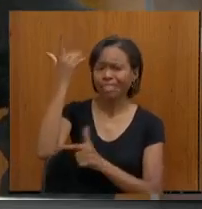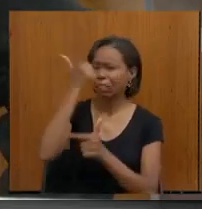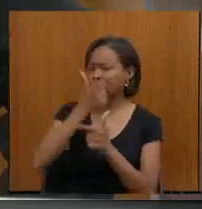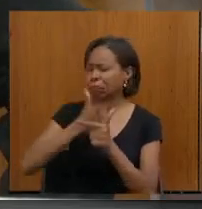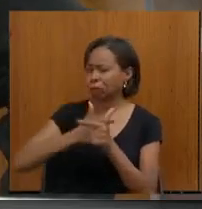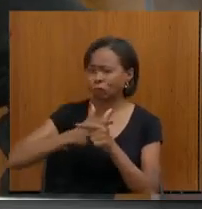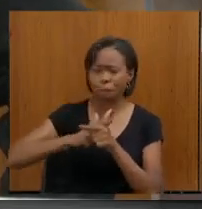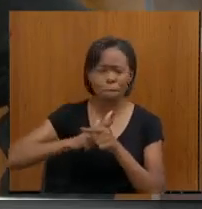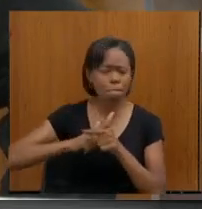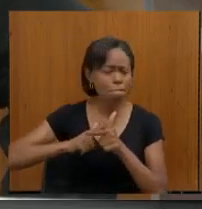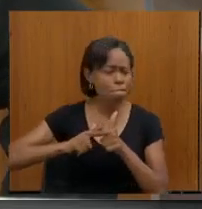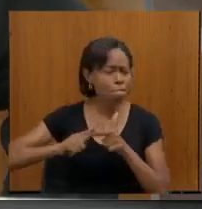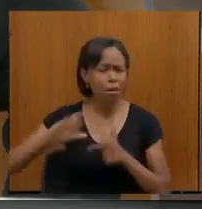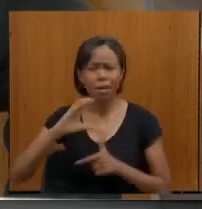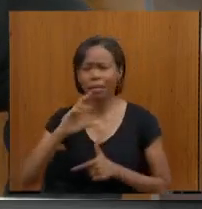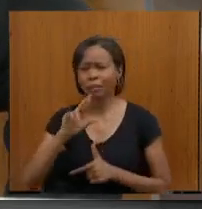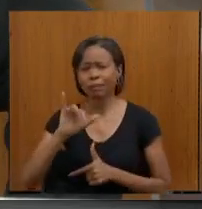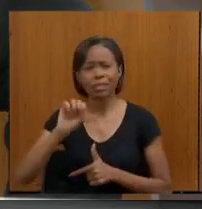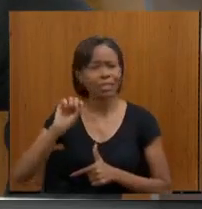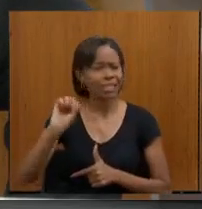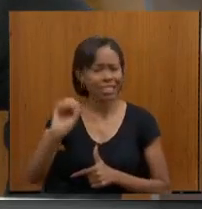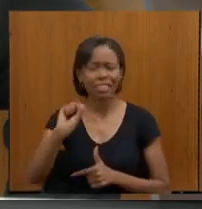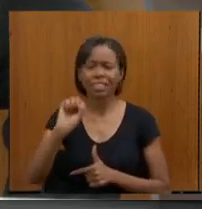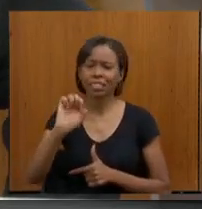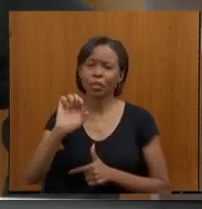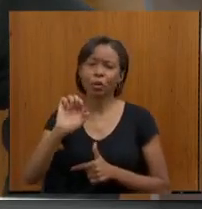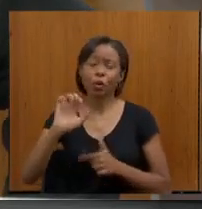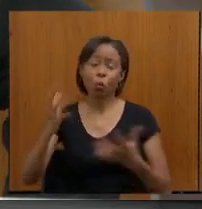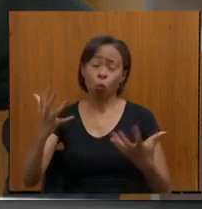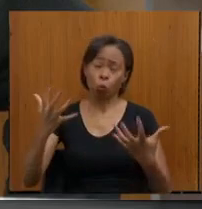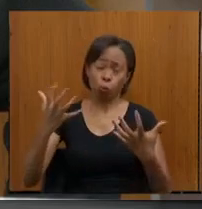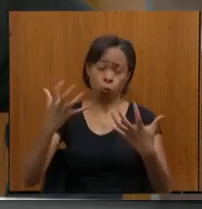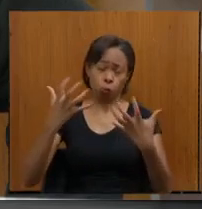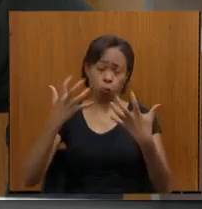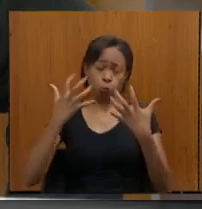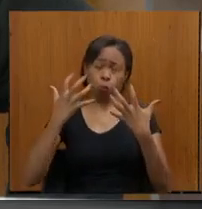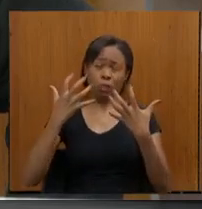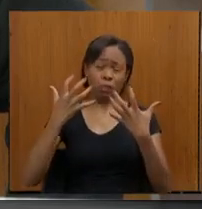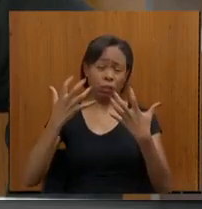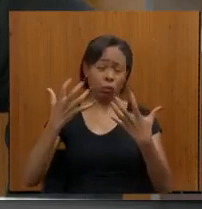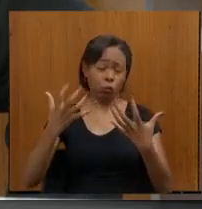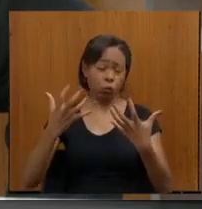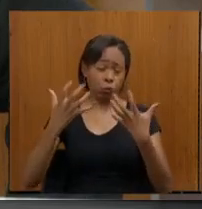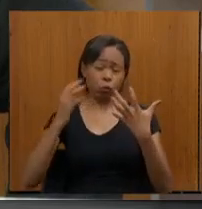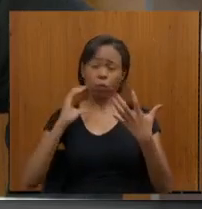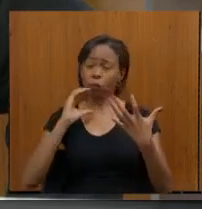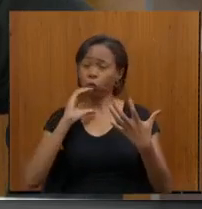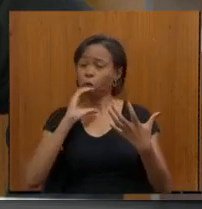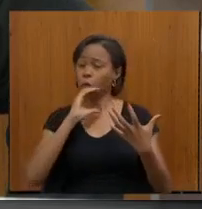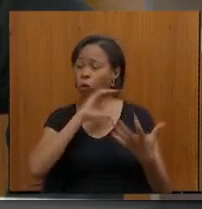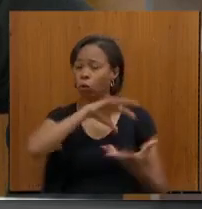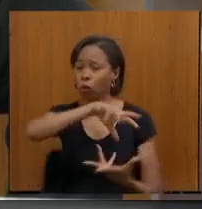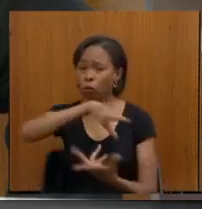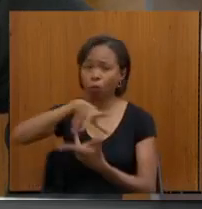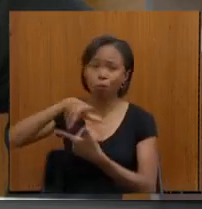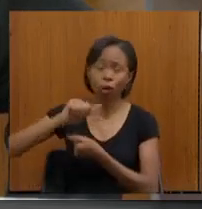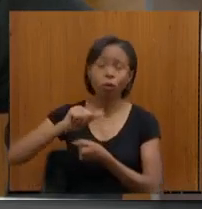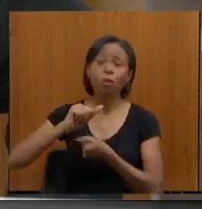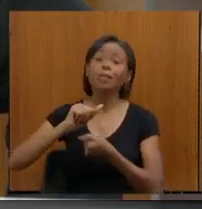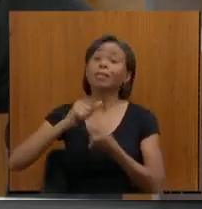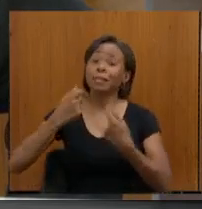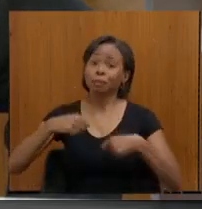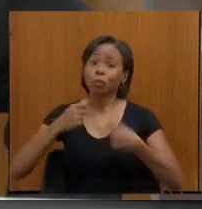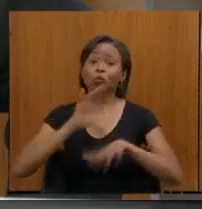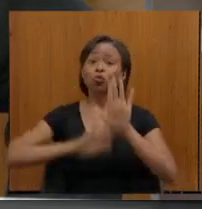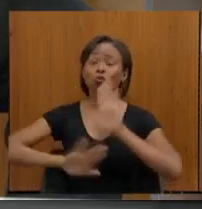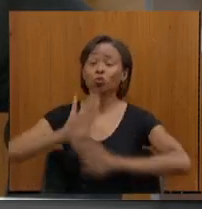de aquecimento global e muitas medidas precisam ser feitas para que nós evitemos a catástrofe maior